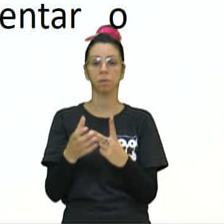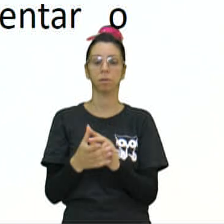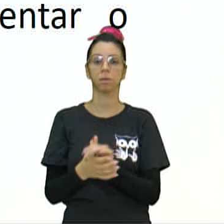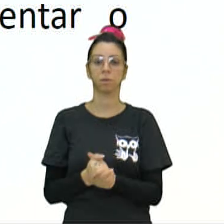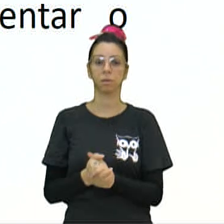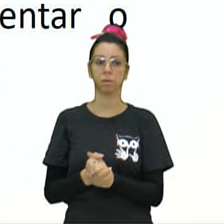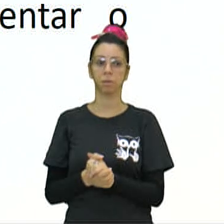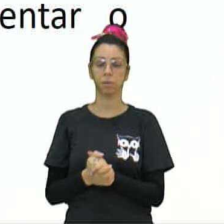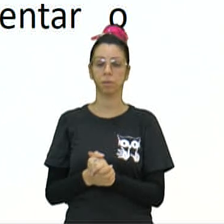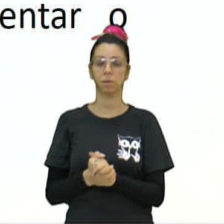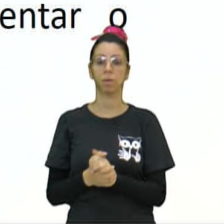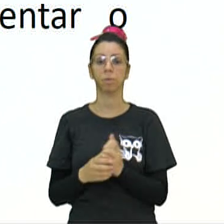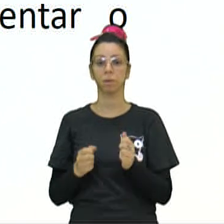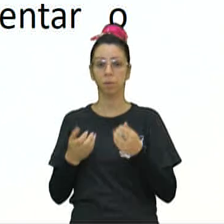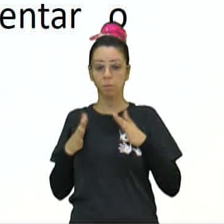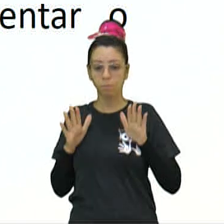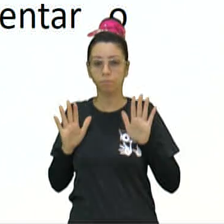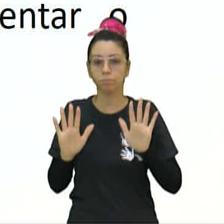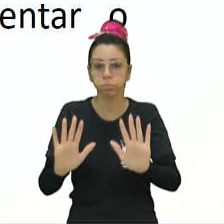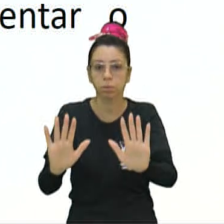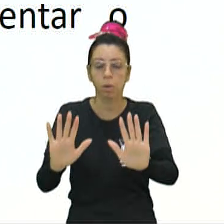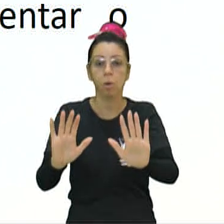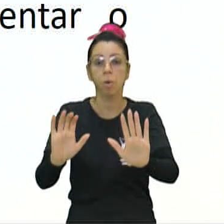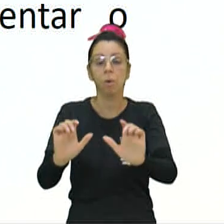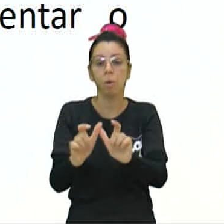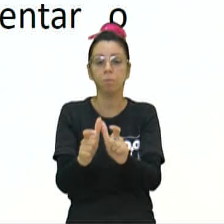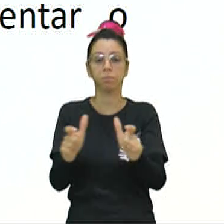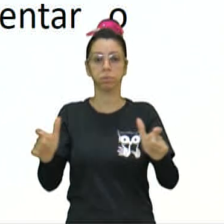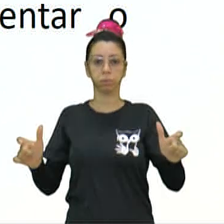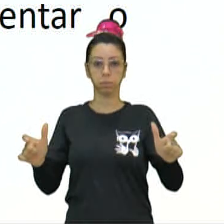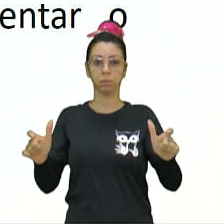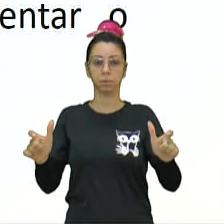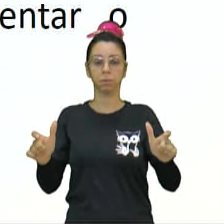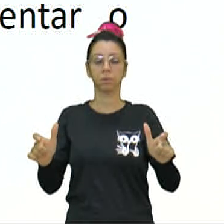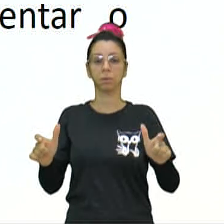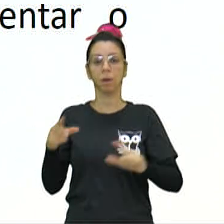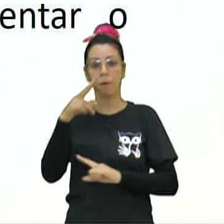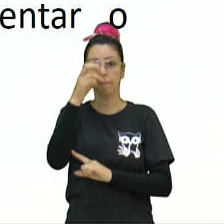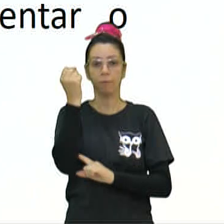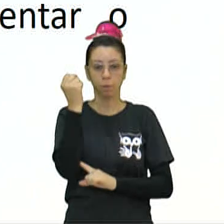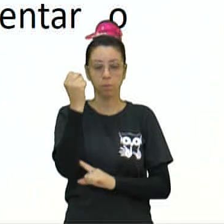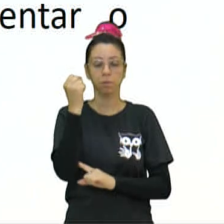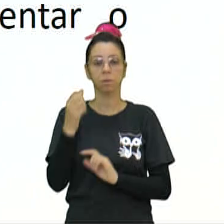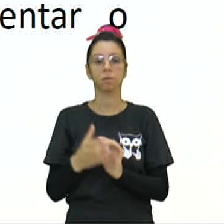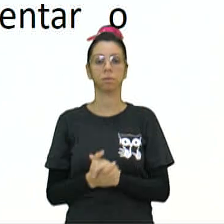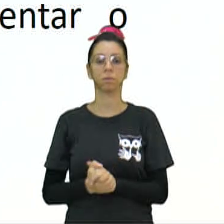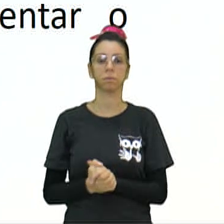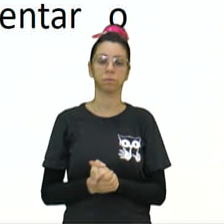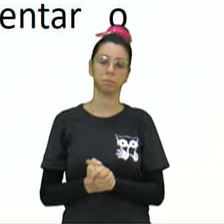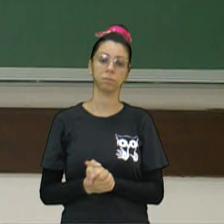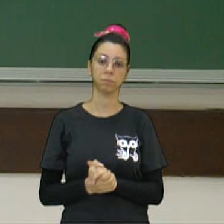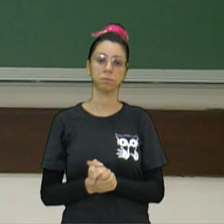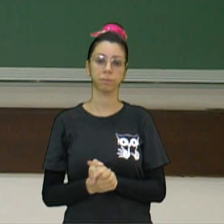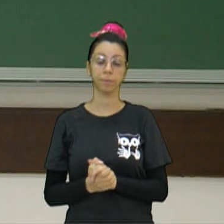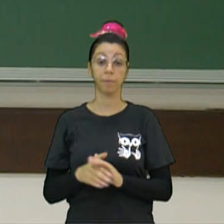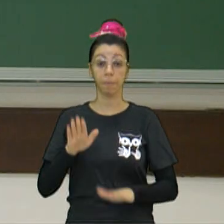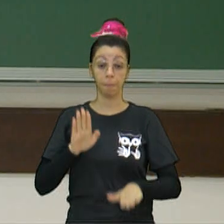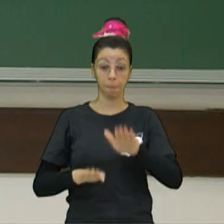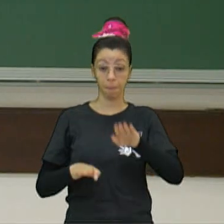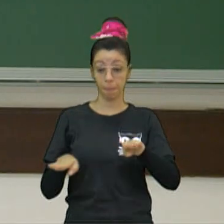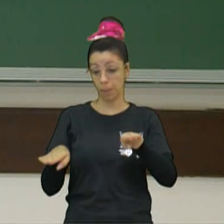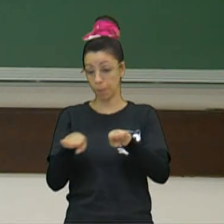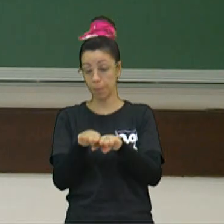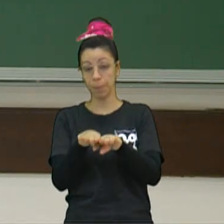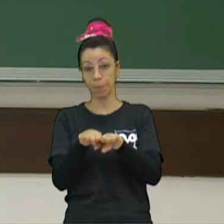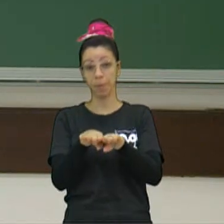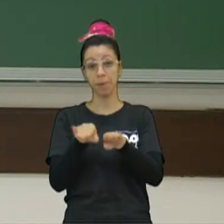puxando e dando impulso ao movimento, ou aumentar, servindo como resistência. Então, aí dependendo do nível que está o